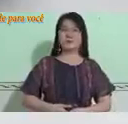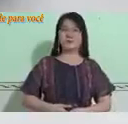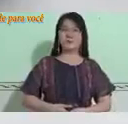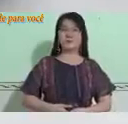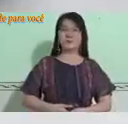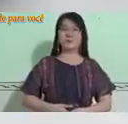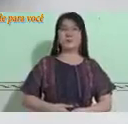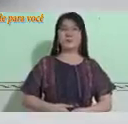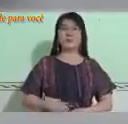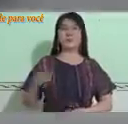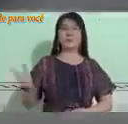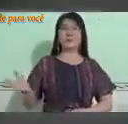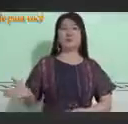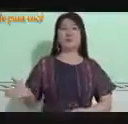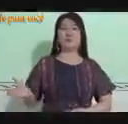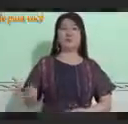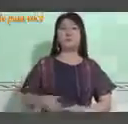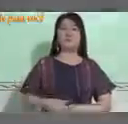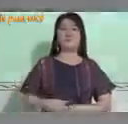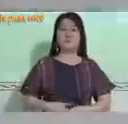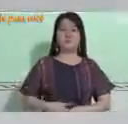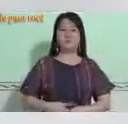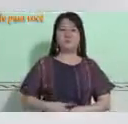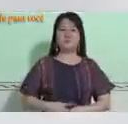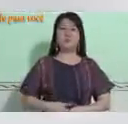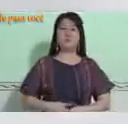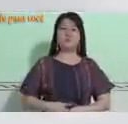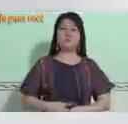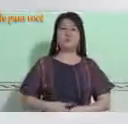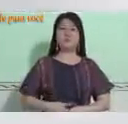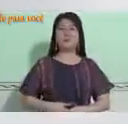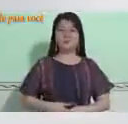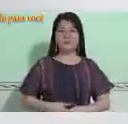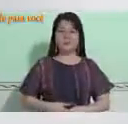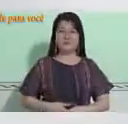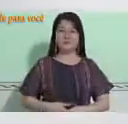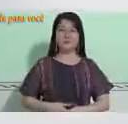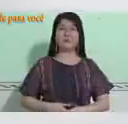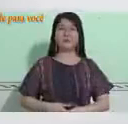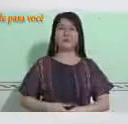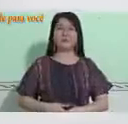IMPORTANTE PEDE RORINTE ACCIDILHO ATIO